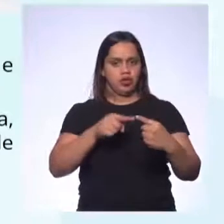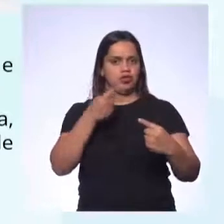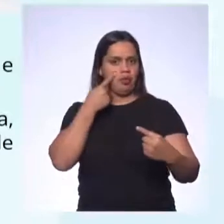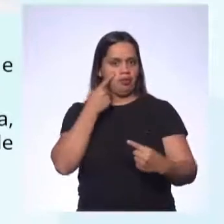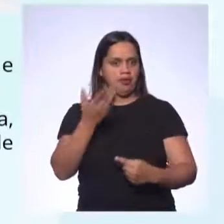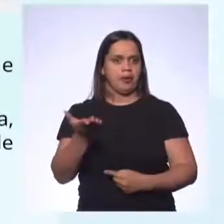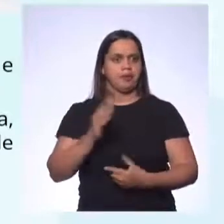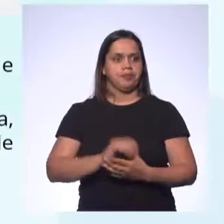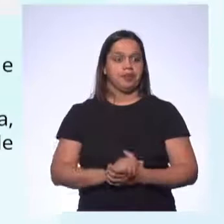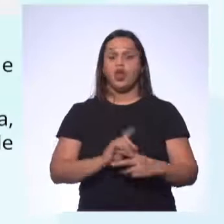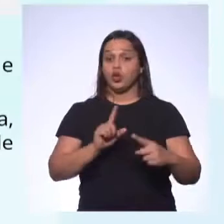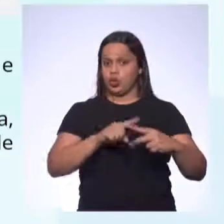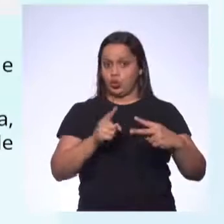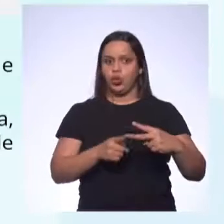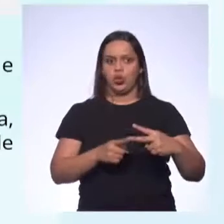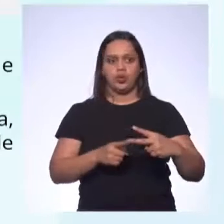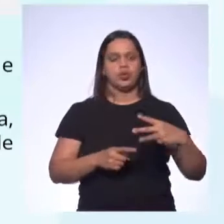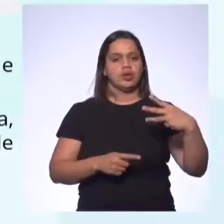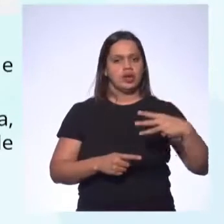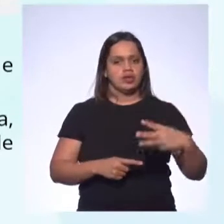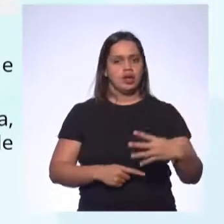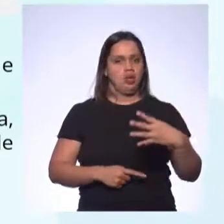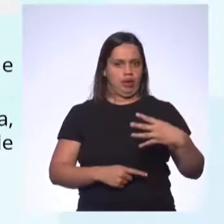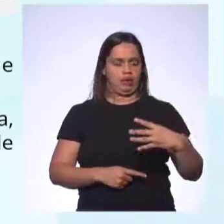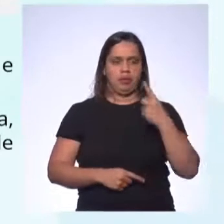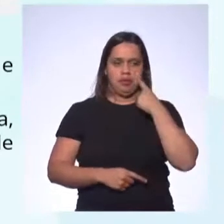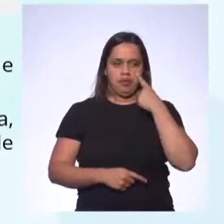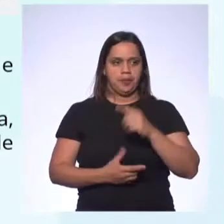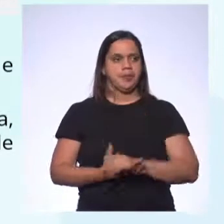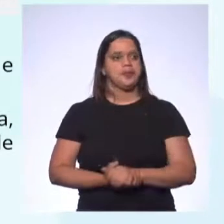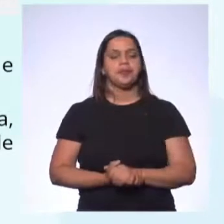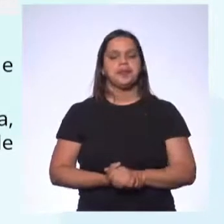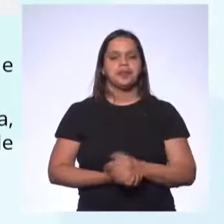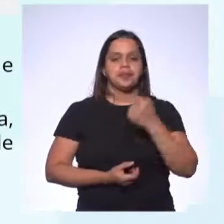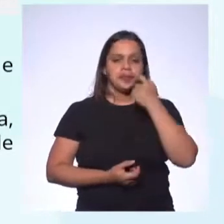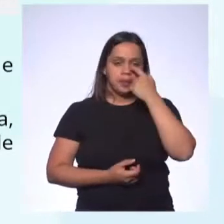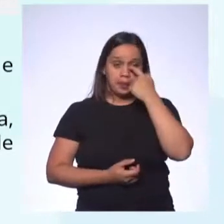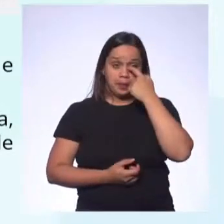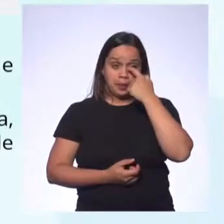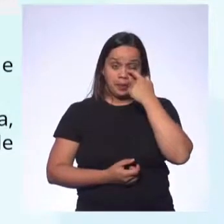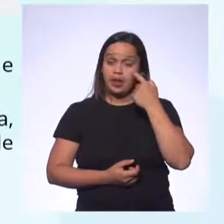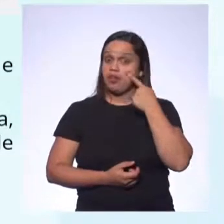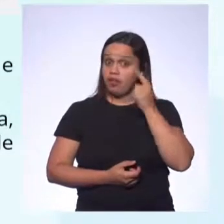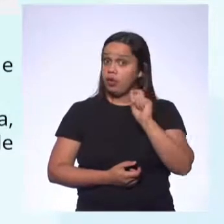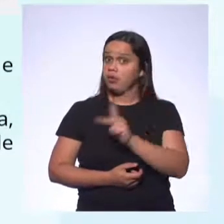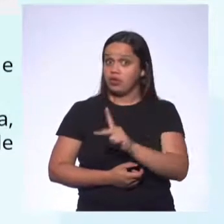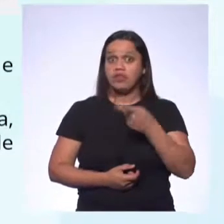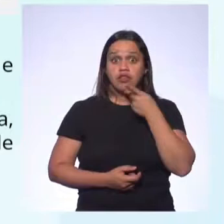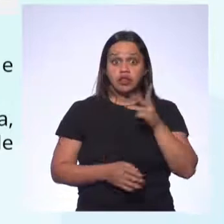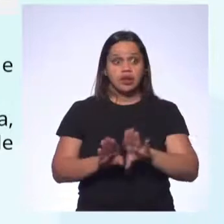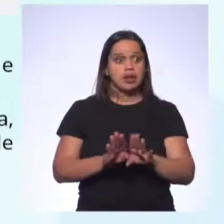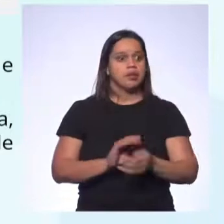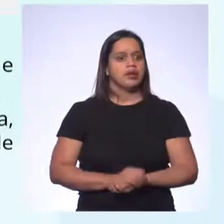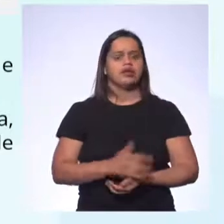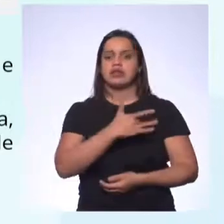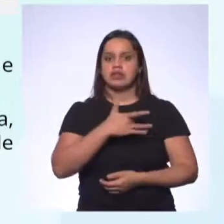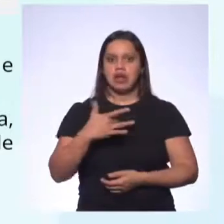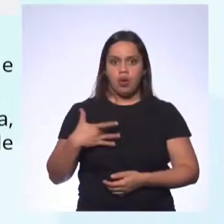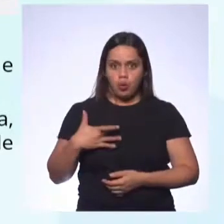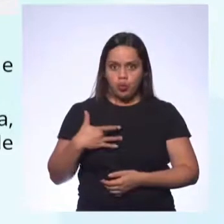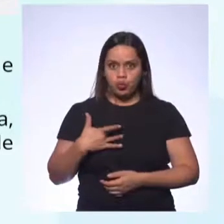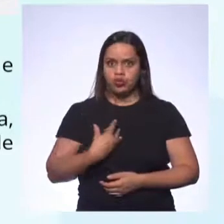objetivos. Os dois próximos objetivos, o terceiro e o quarto. Ó, em cima do que a professora falou aí, ó, tá vendo? Saúde e